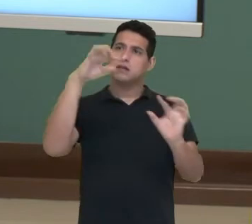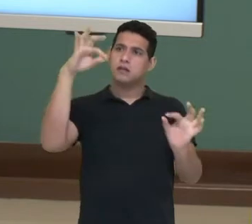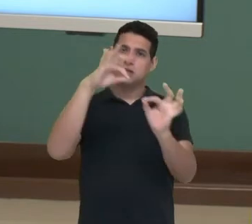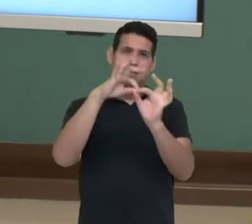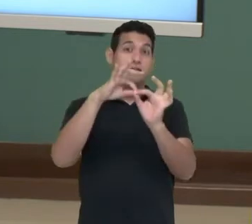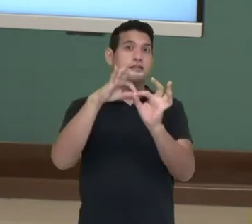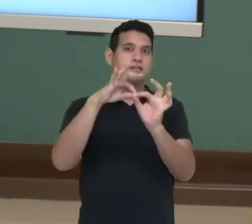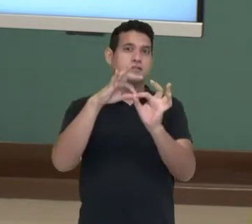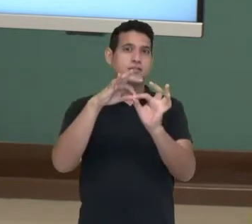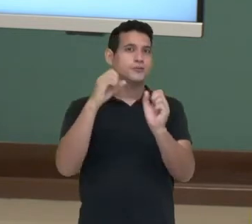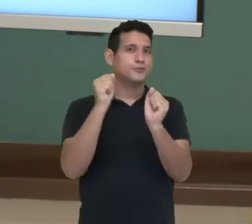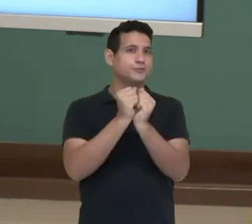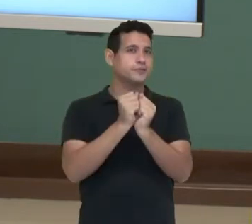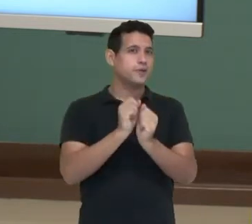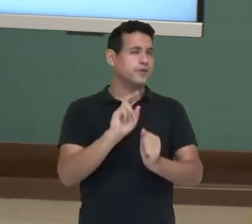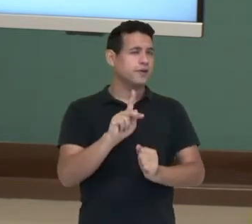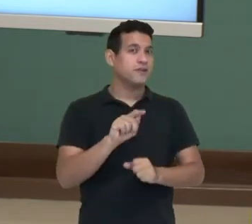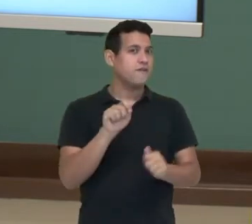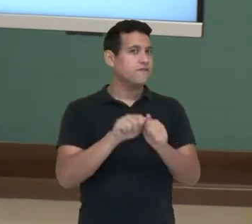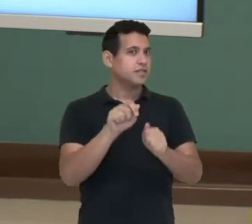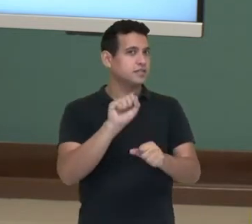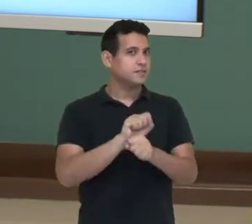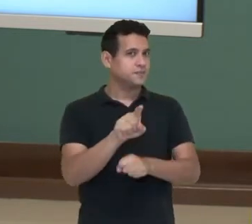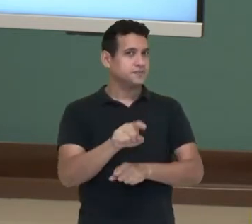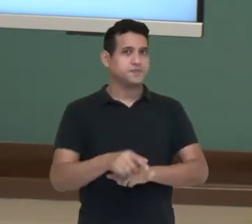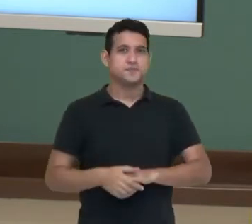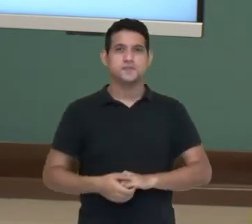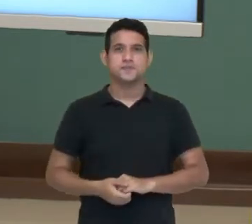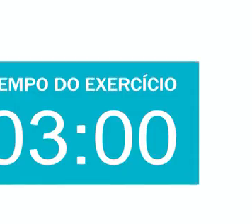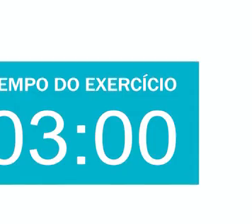e junta a reta. Faz aí que eu já volto.